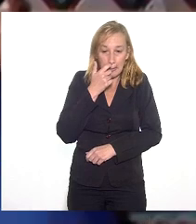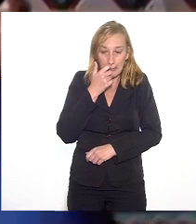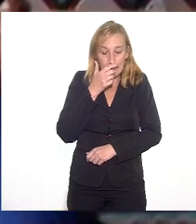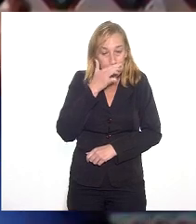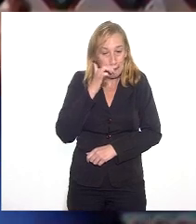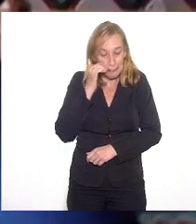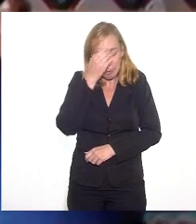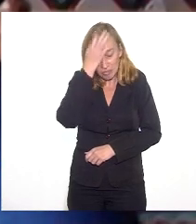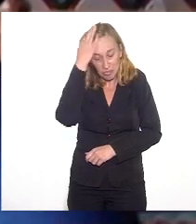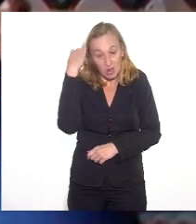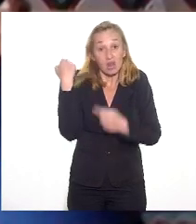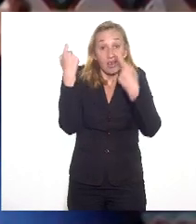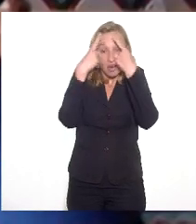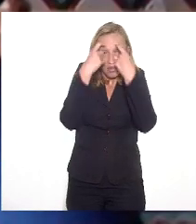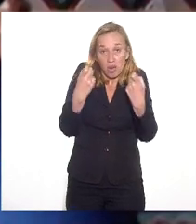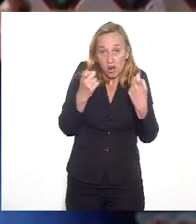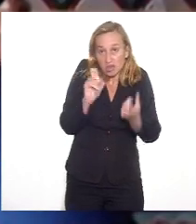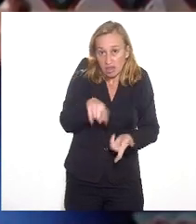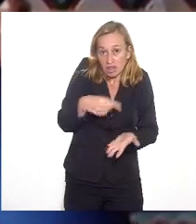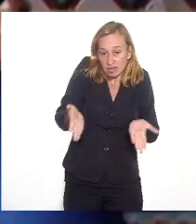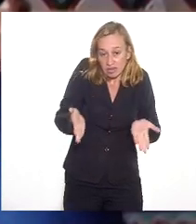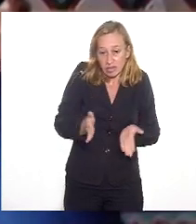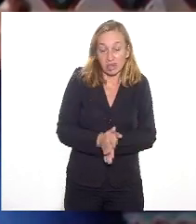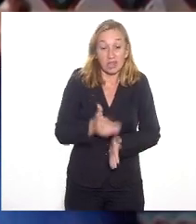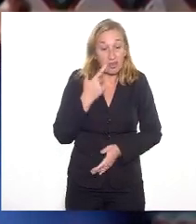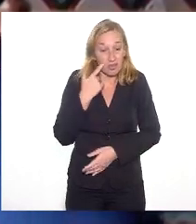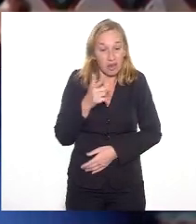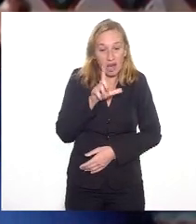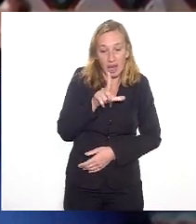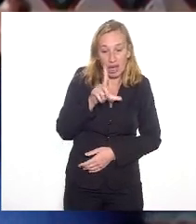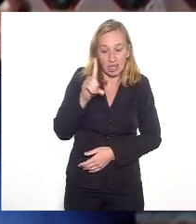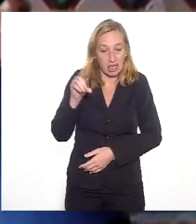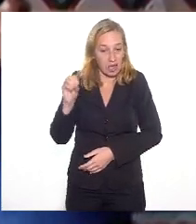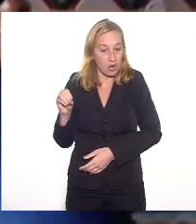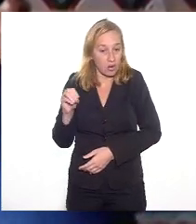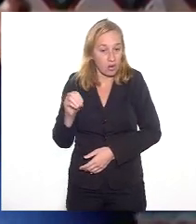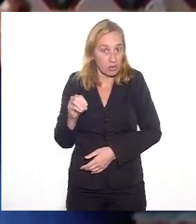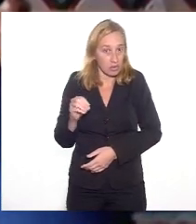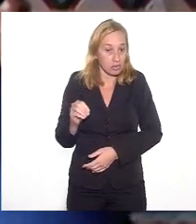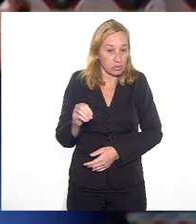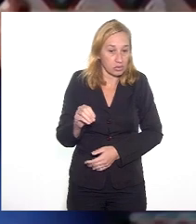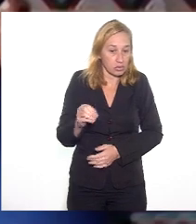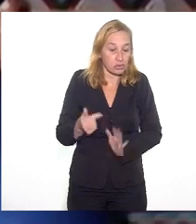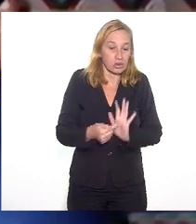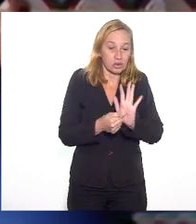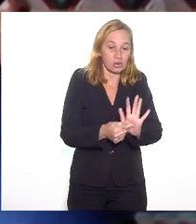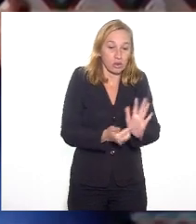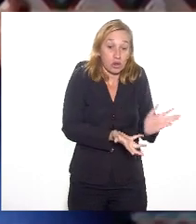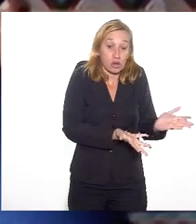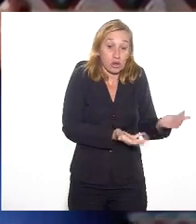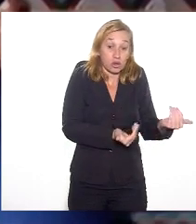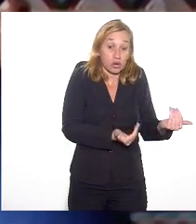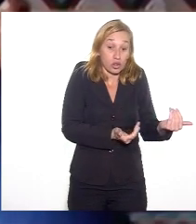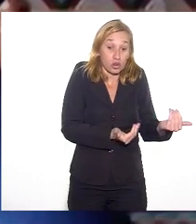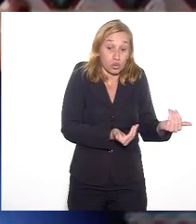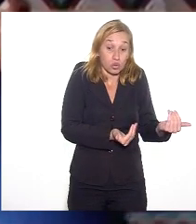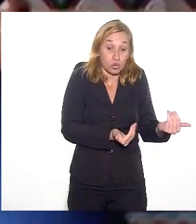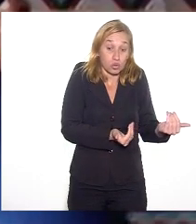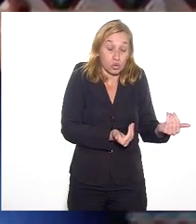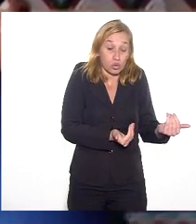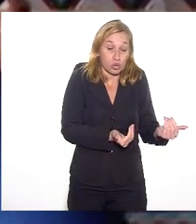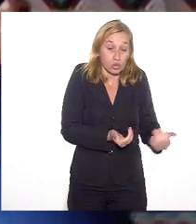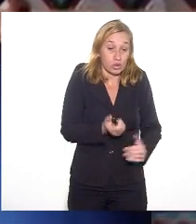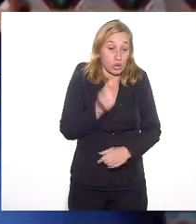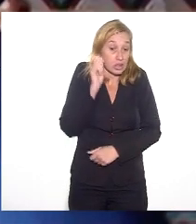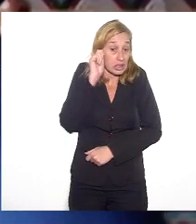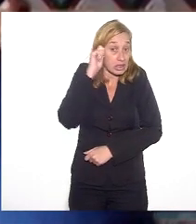de violência. Quer dizer, a gente tem uma LDO que oficializa o extermínio da juventude negra, o genocídio da juventude